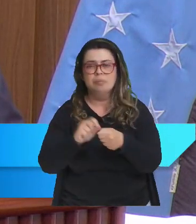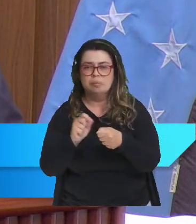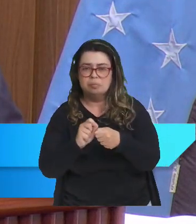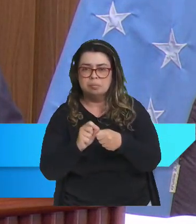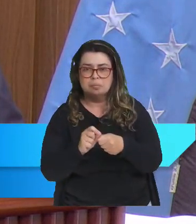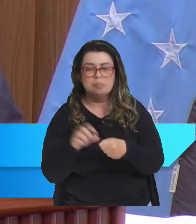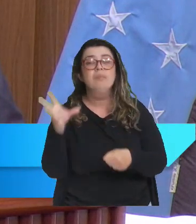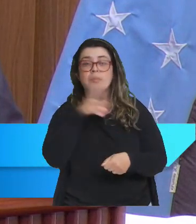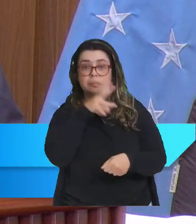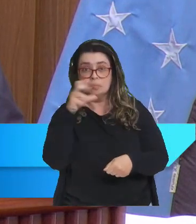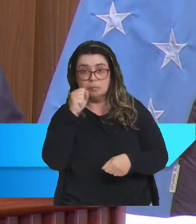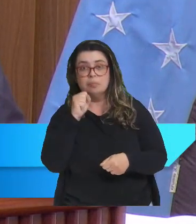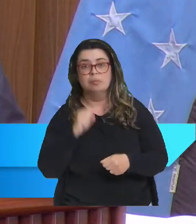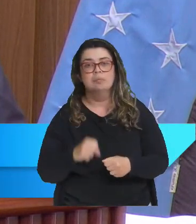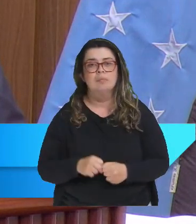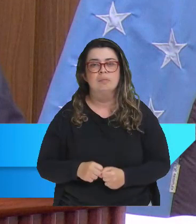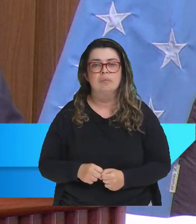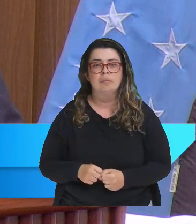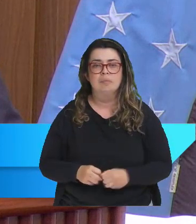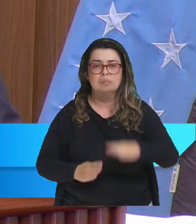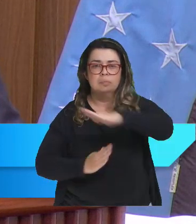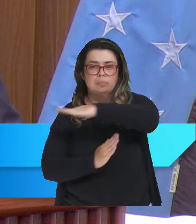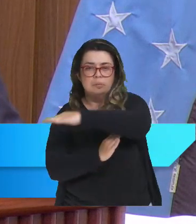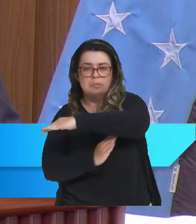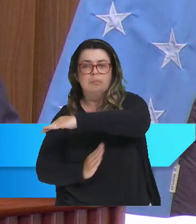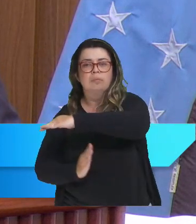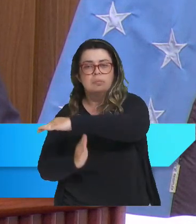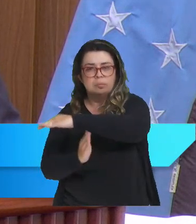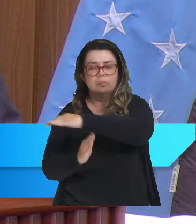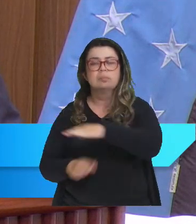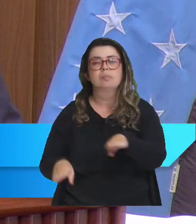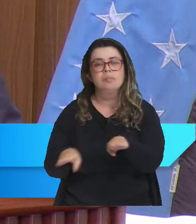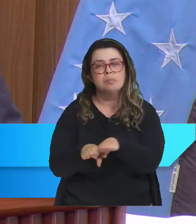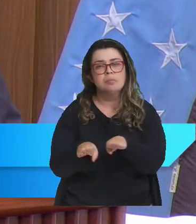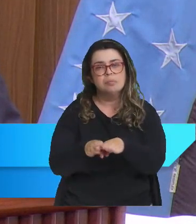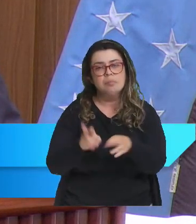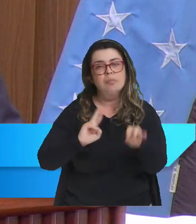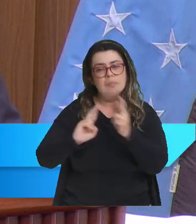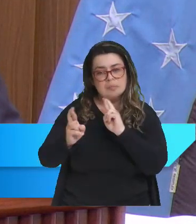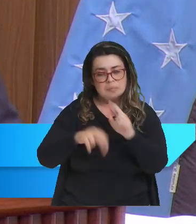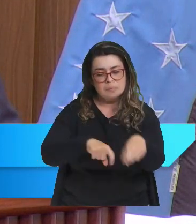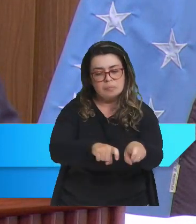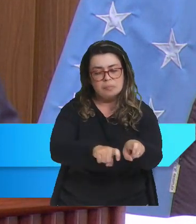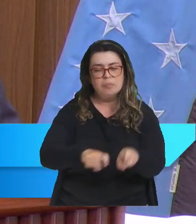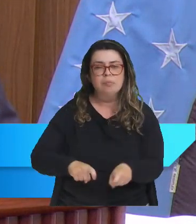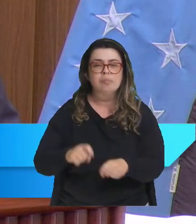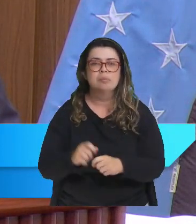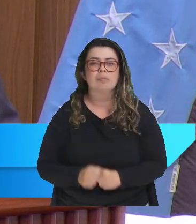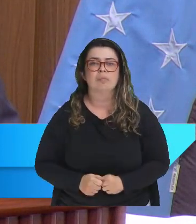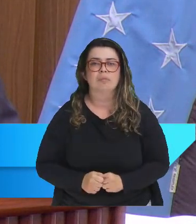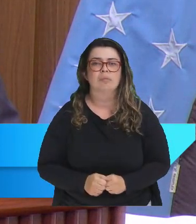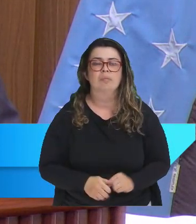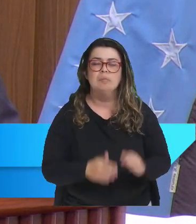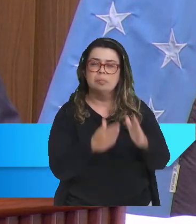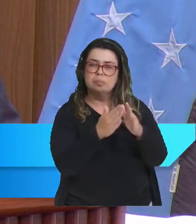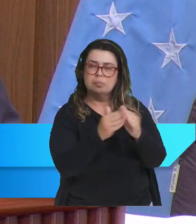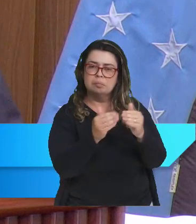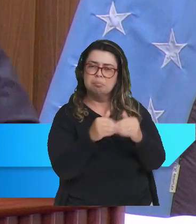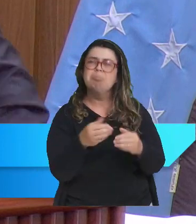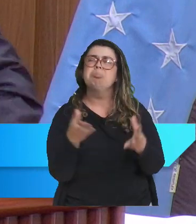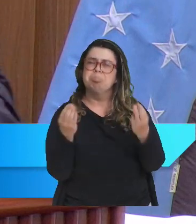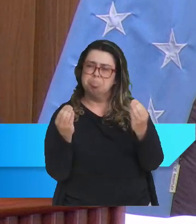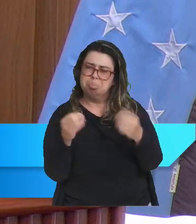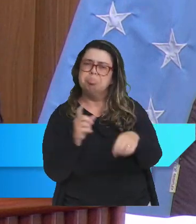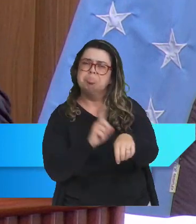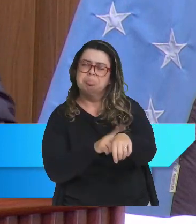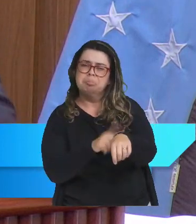do município, não só na ponte também, mas como naquela estrada ali, que é uma reivindicação antiga, né? Inclusive,